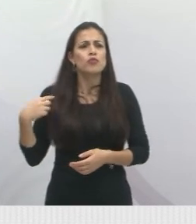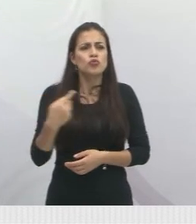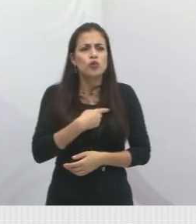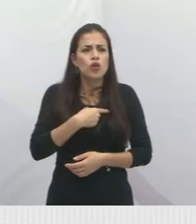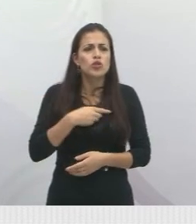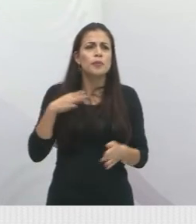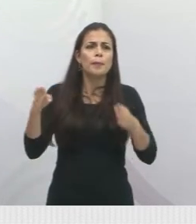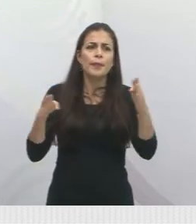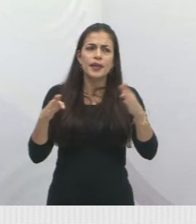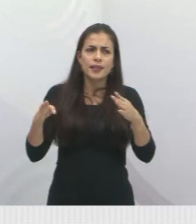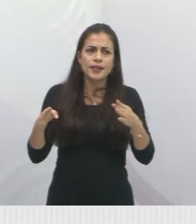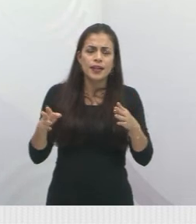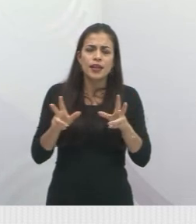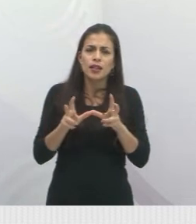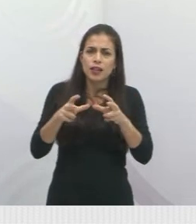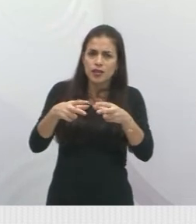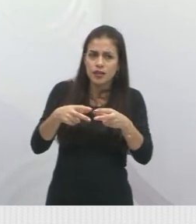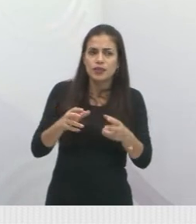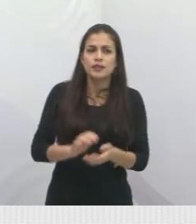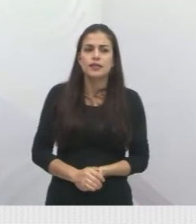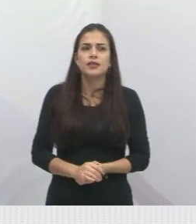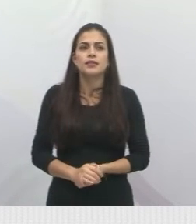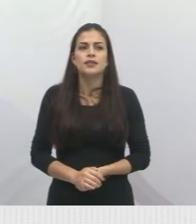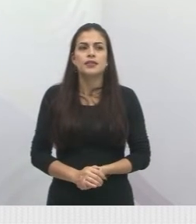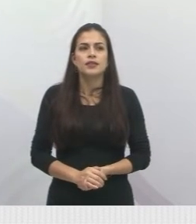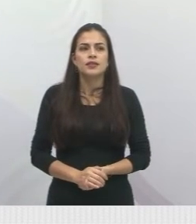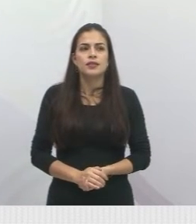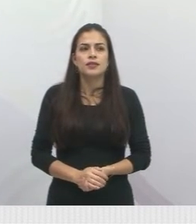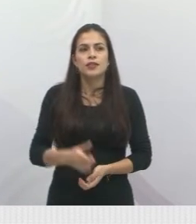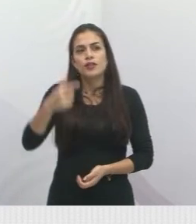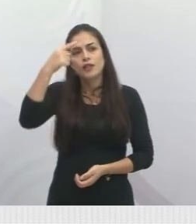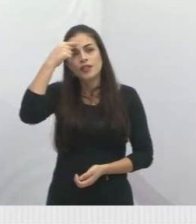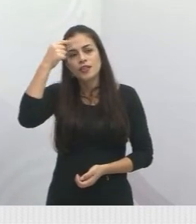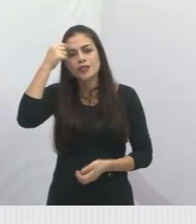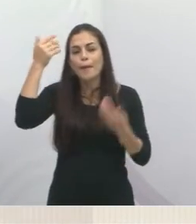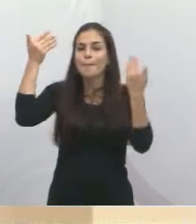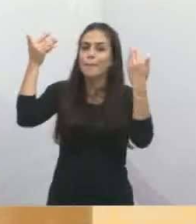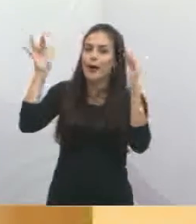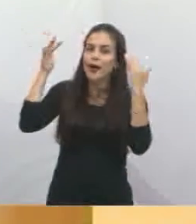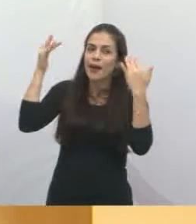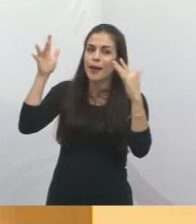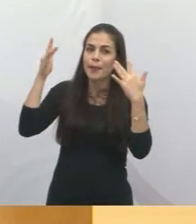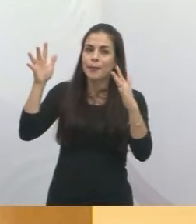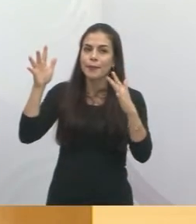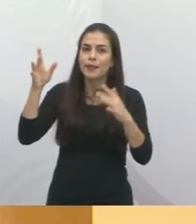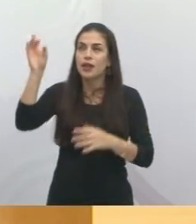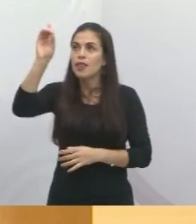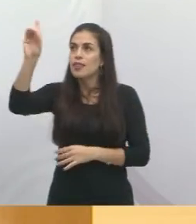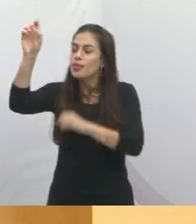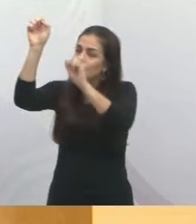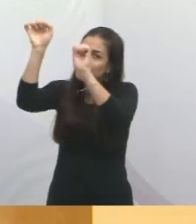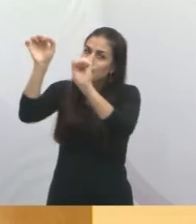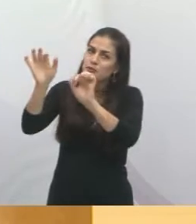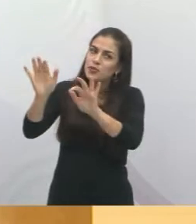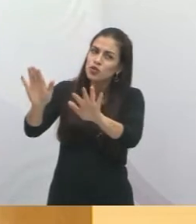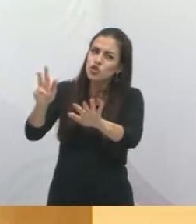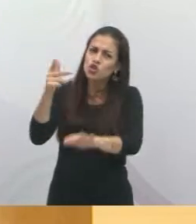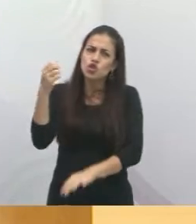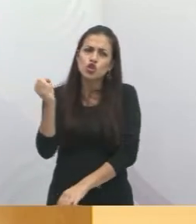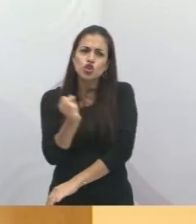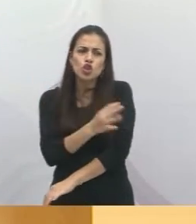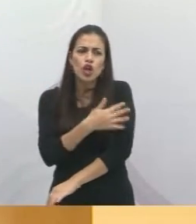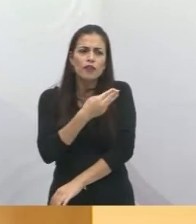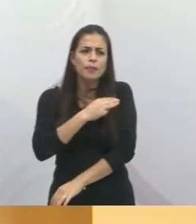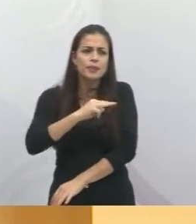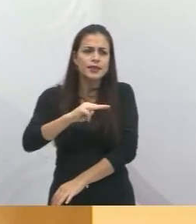mandato aqui na Câmara dos Vereadores, né? Então, Edgar, parabéns, viu? E que Deus abençoe essa nova missão, que se Deus